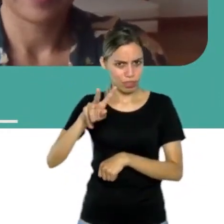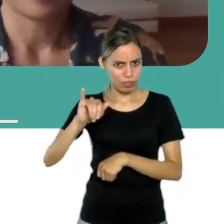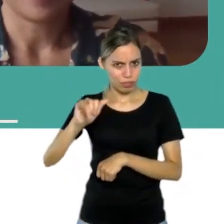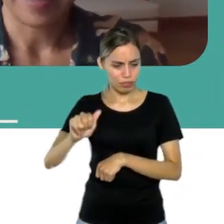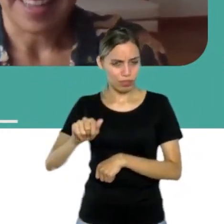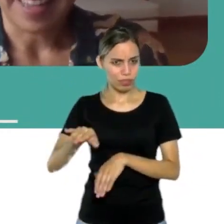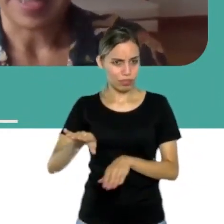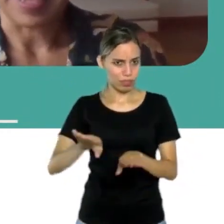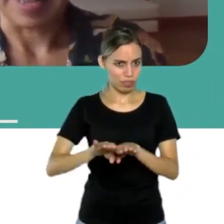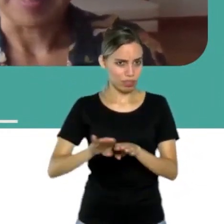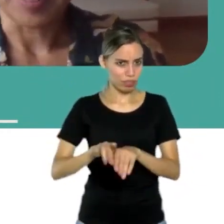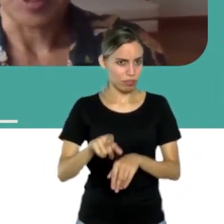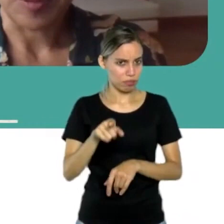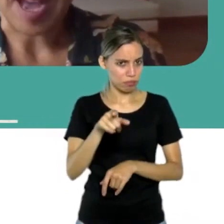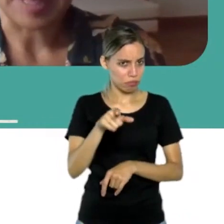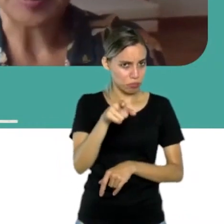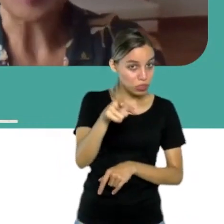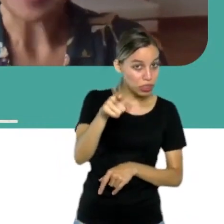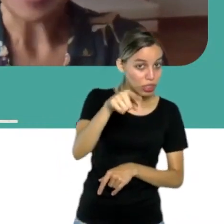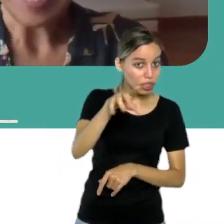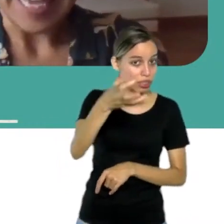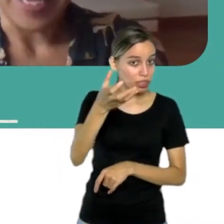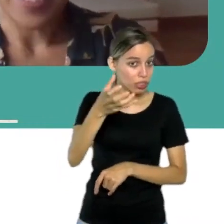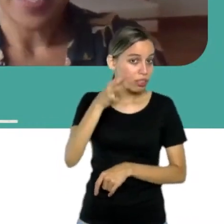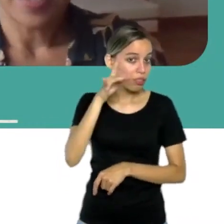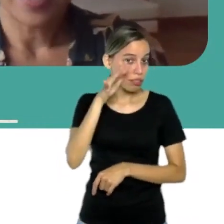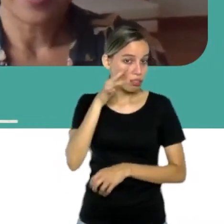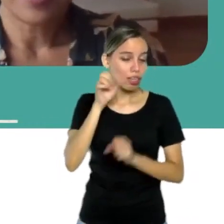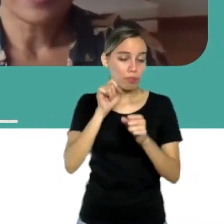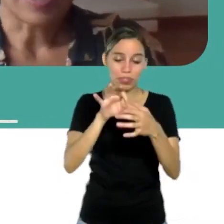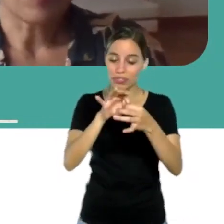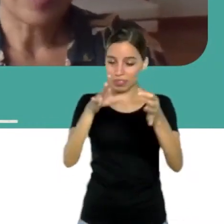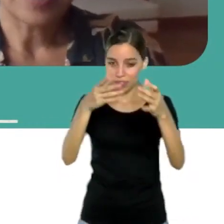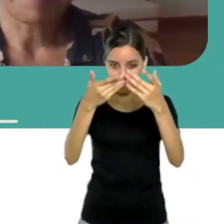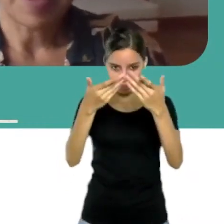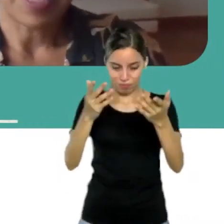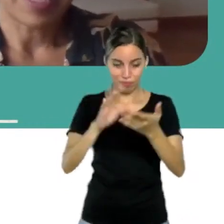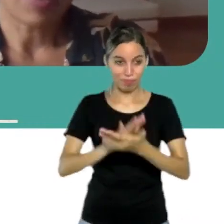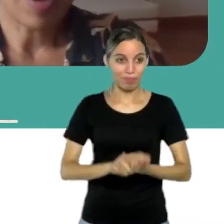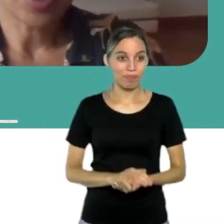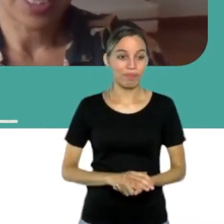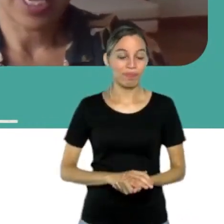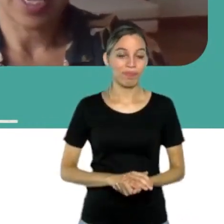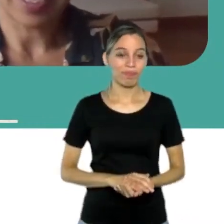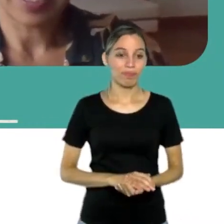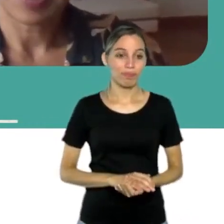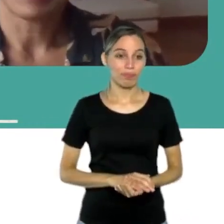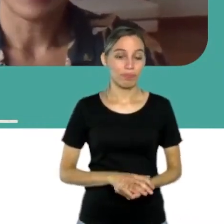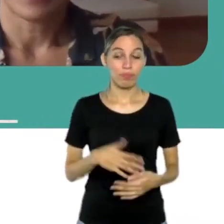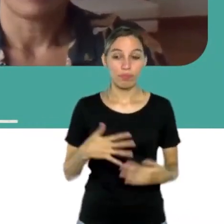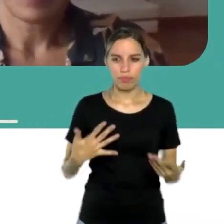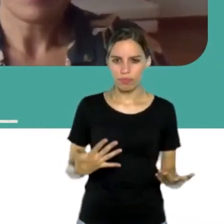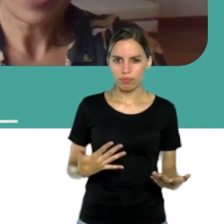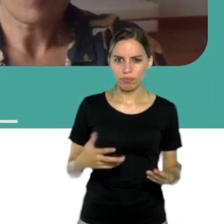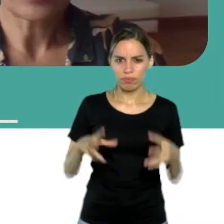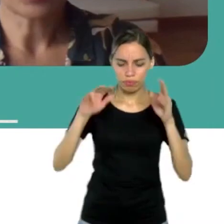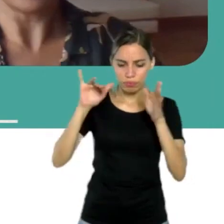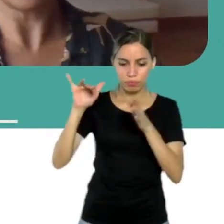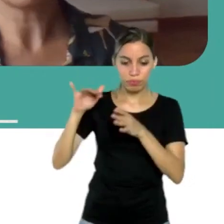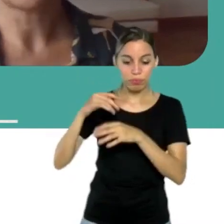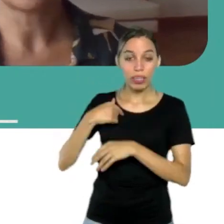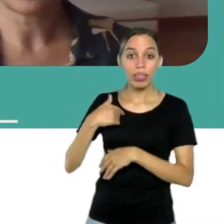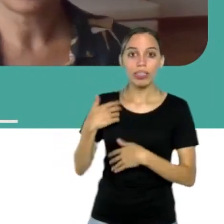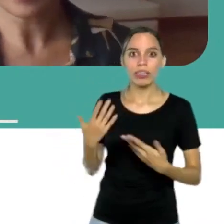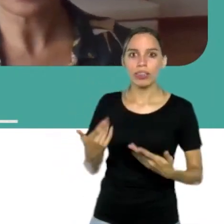genial. De fato. E então, assim, eu acho que